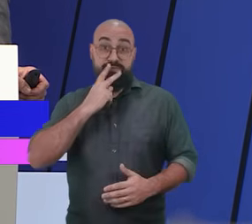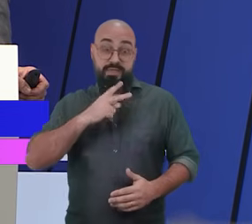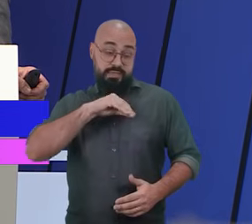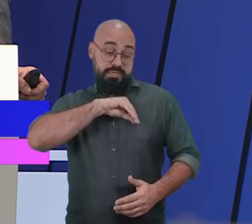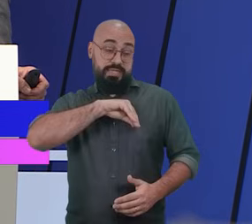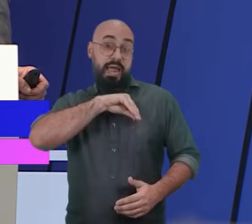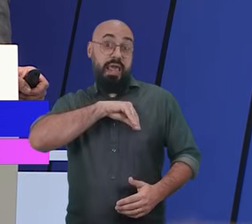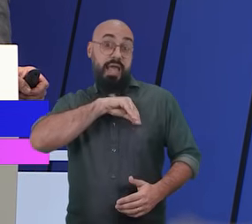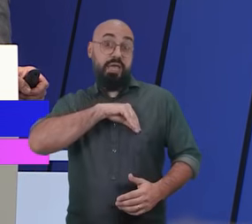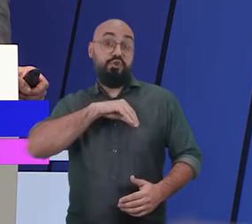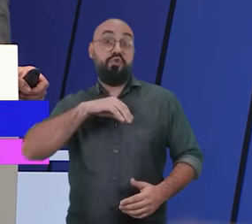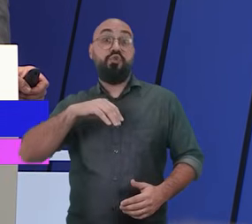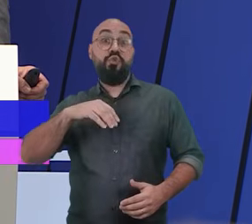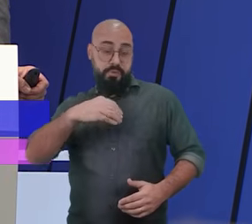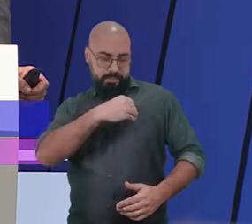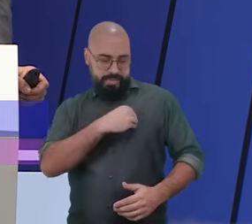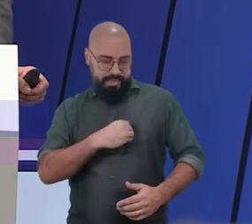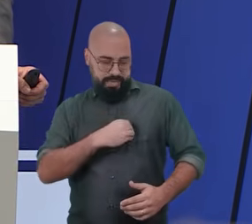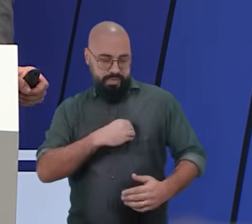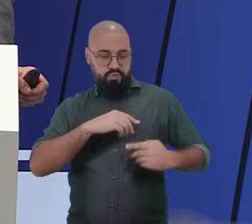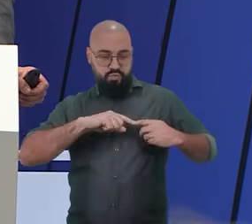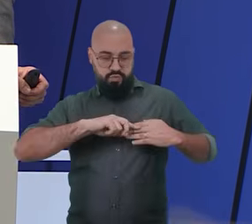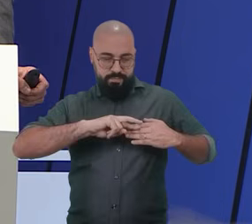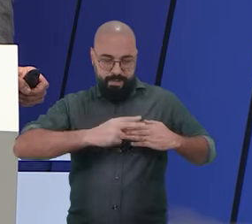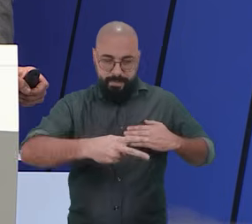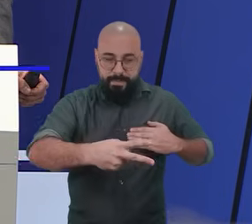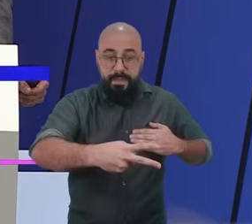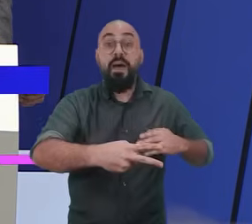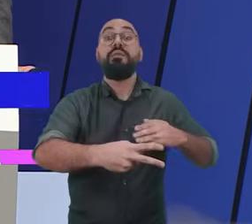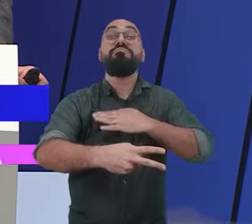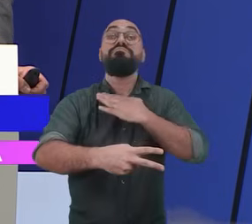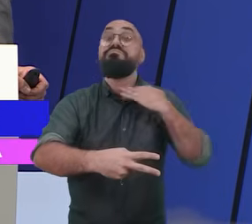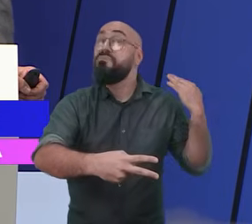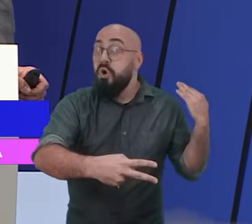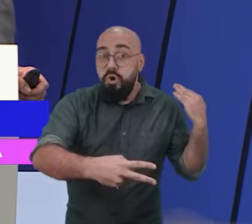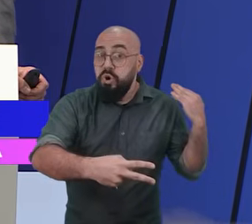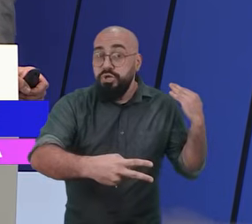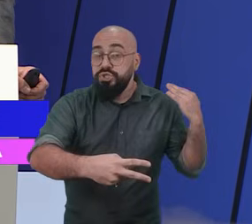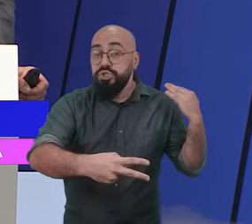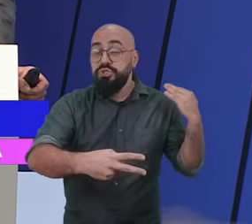Salário é consequência. Salário é recompensa. Ou seja,